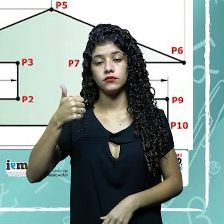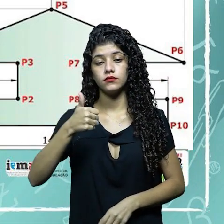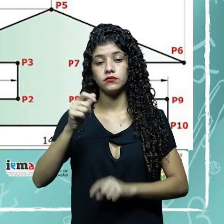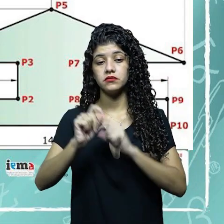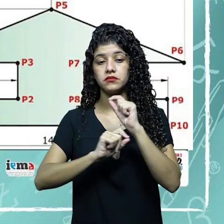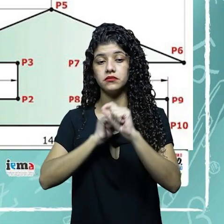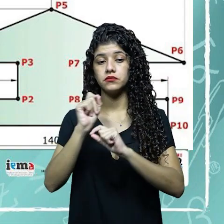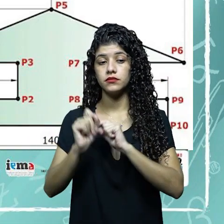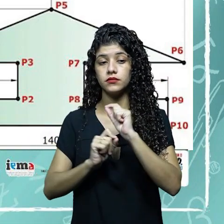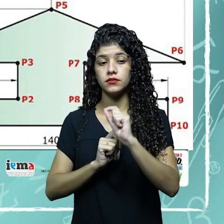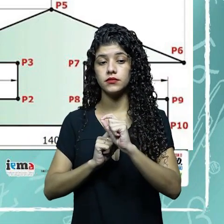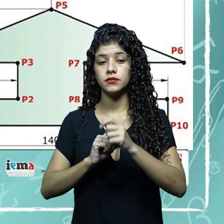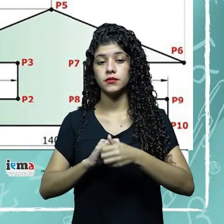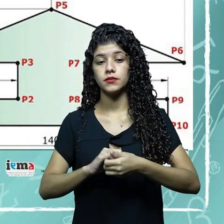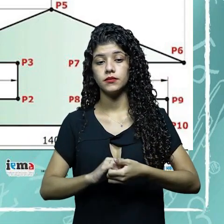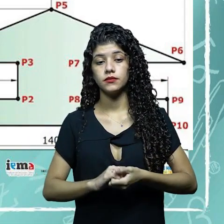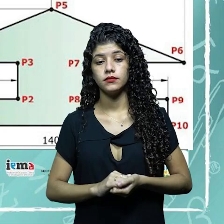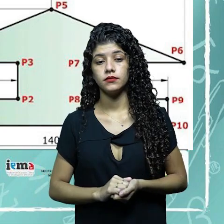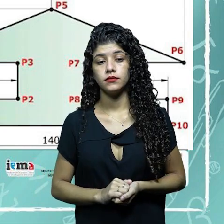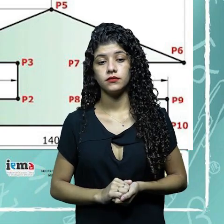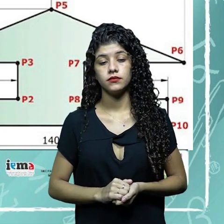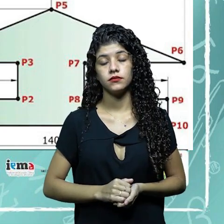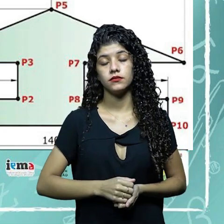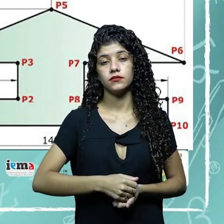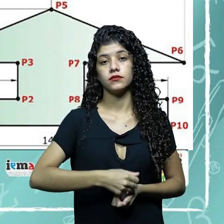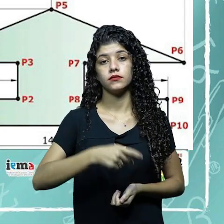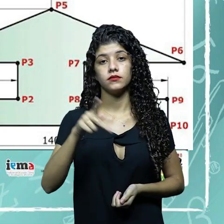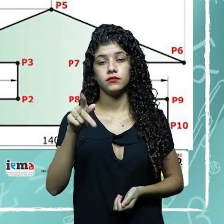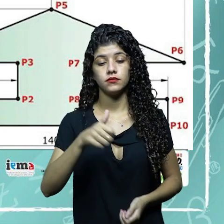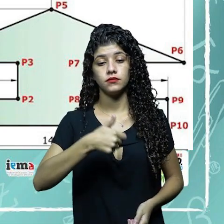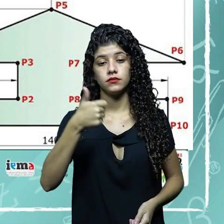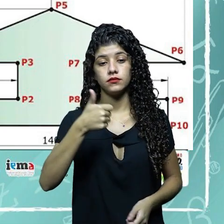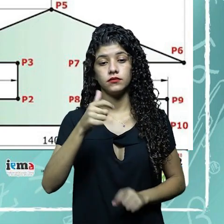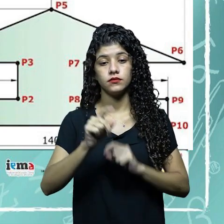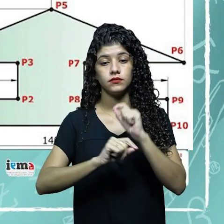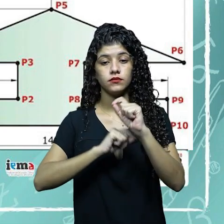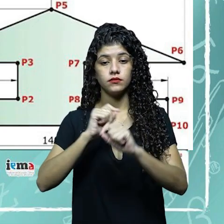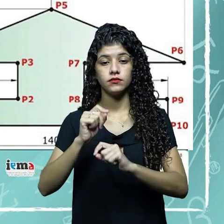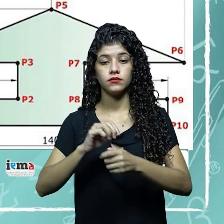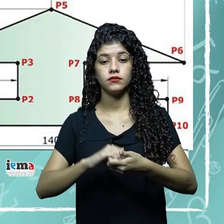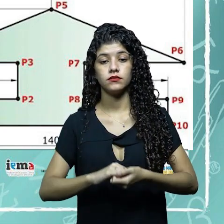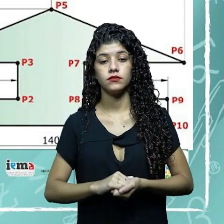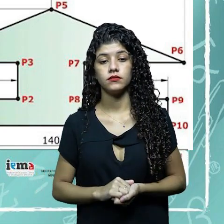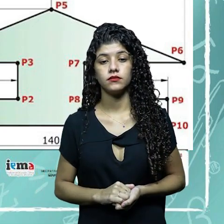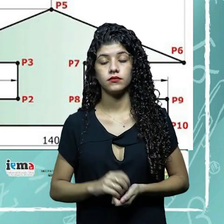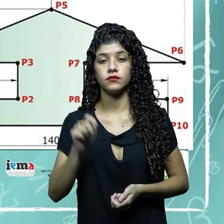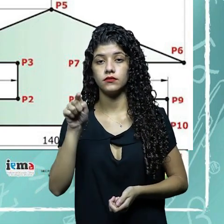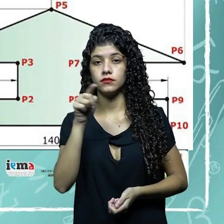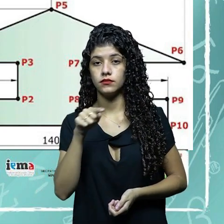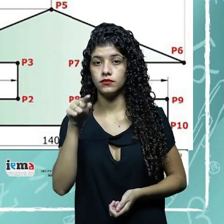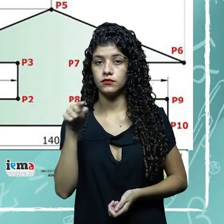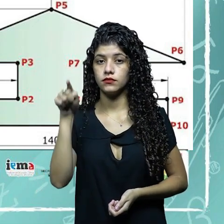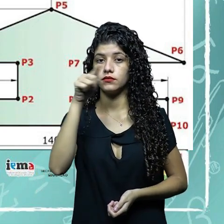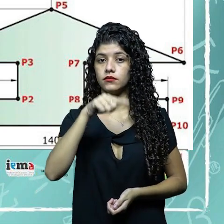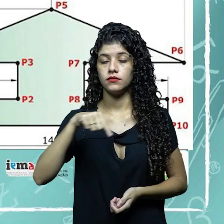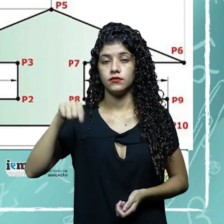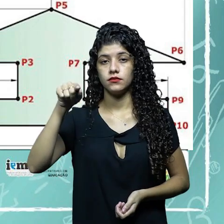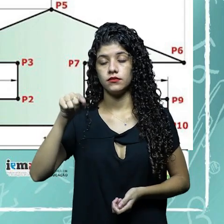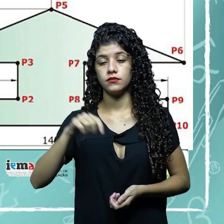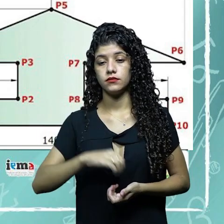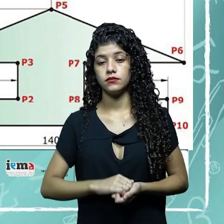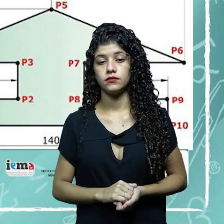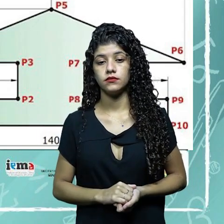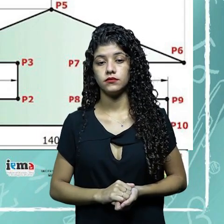exemplo. O P1, você vai colocar o arroba, uma